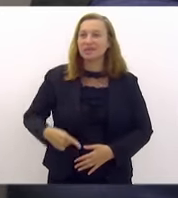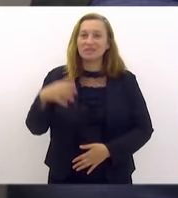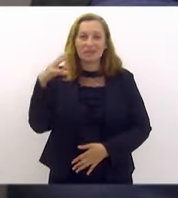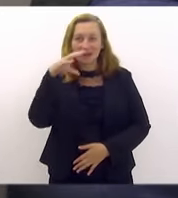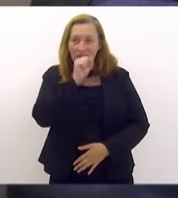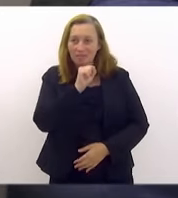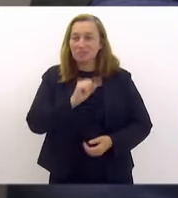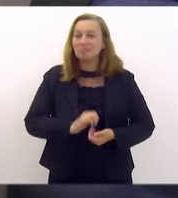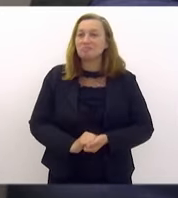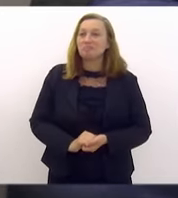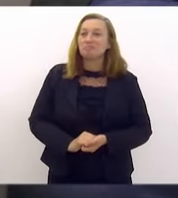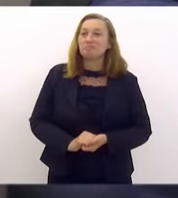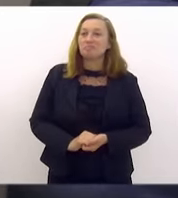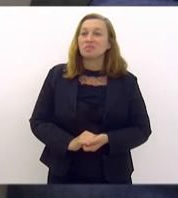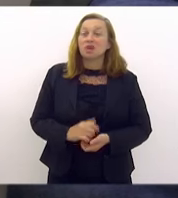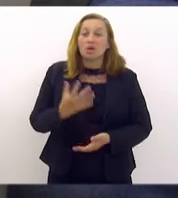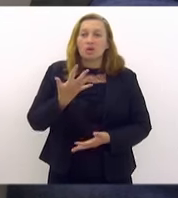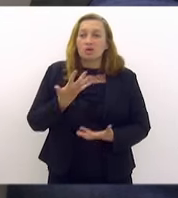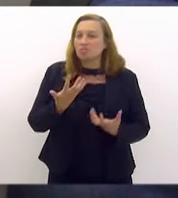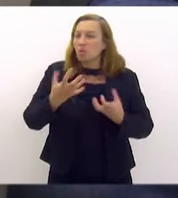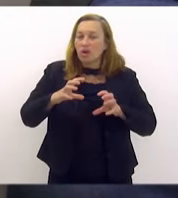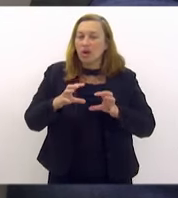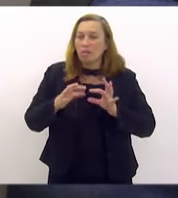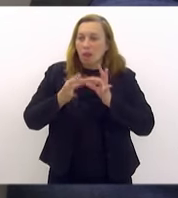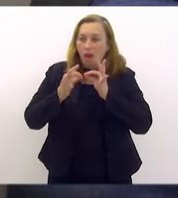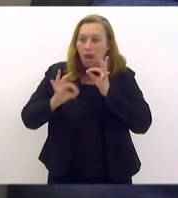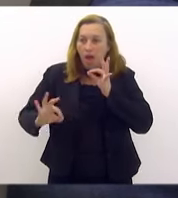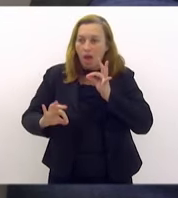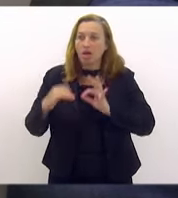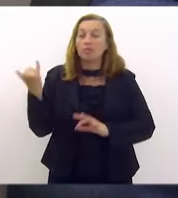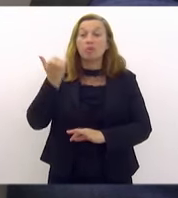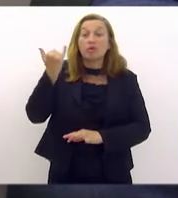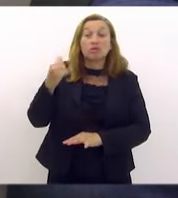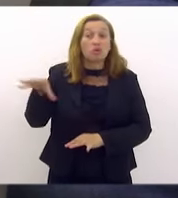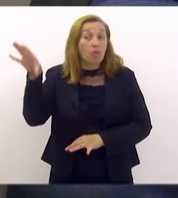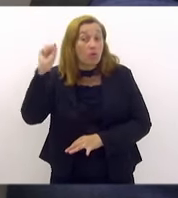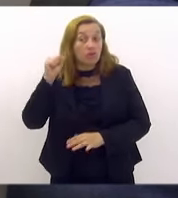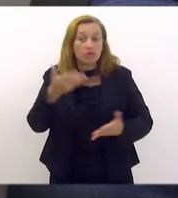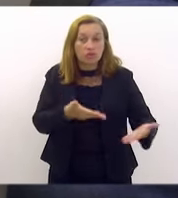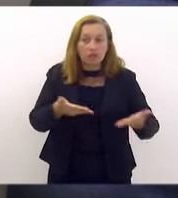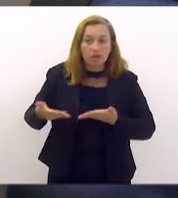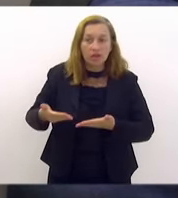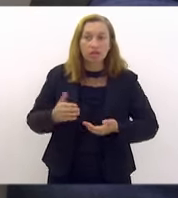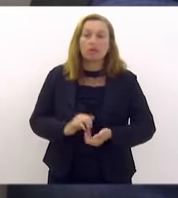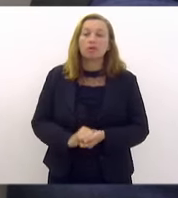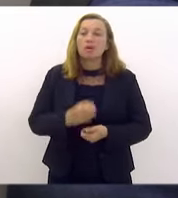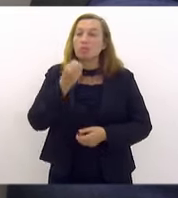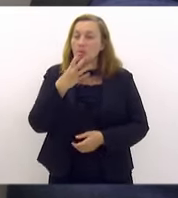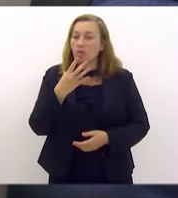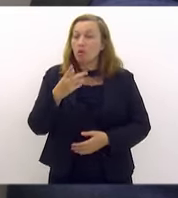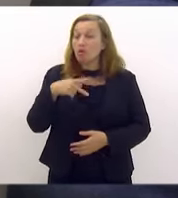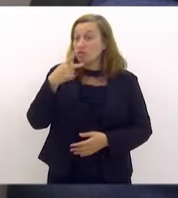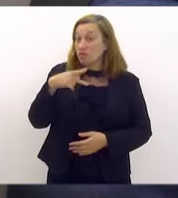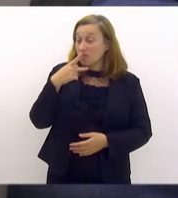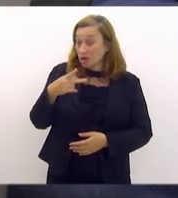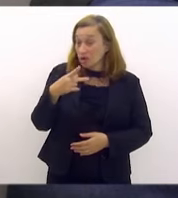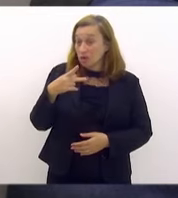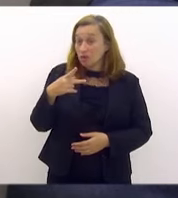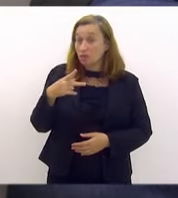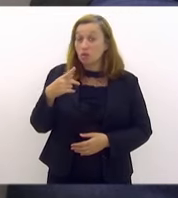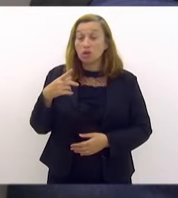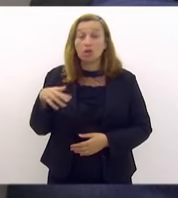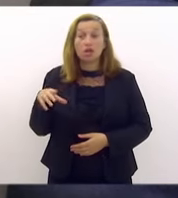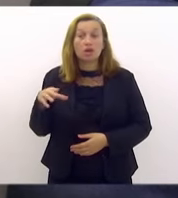rapidamente Até porque eu não quero polemizar eu acho importante a gente ouvir os convidados bom eu falei à luz daquilo que